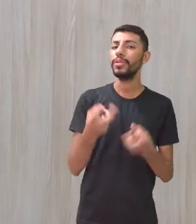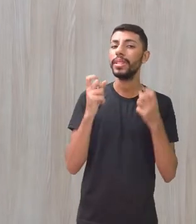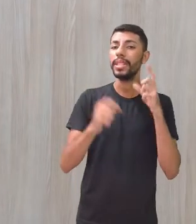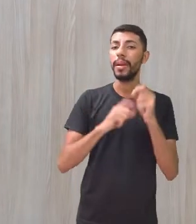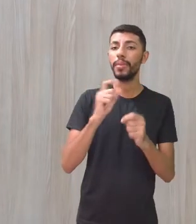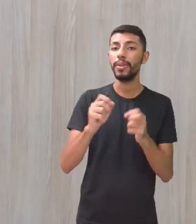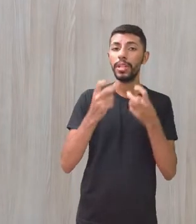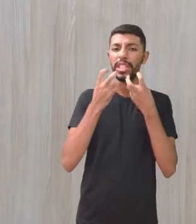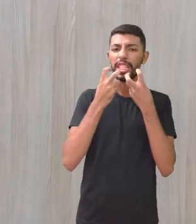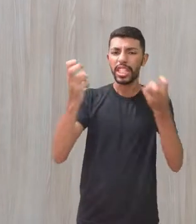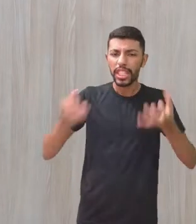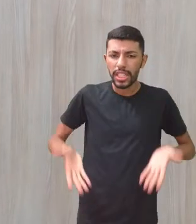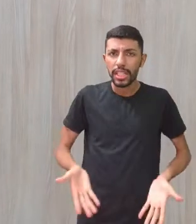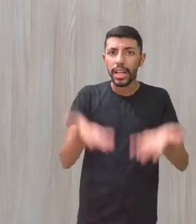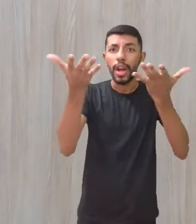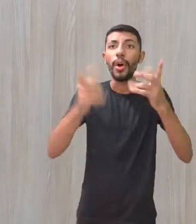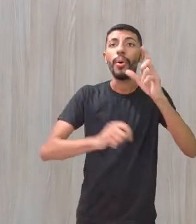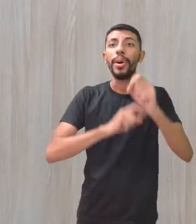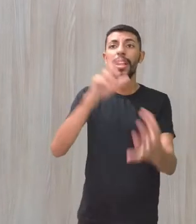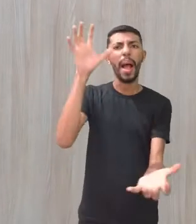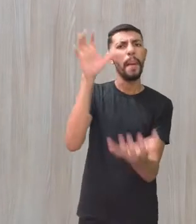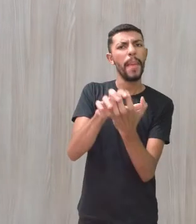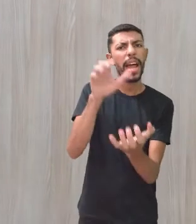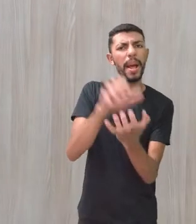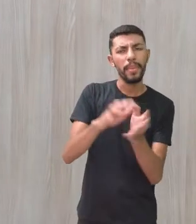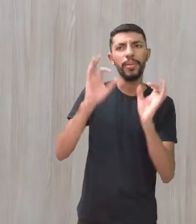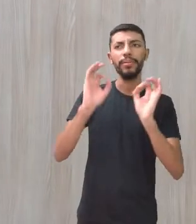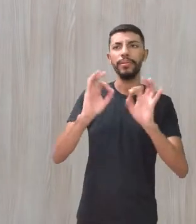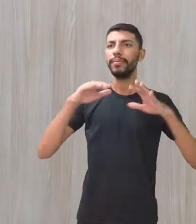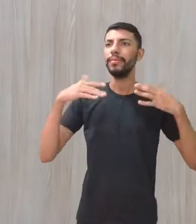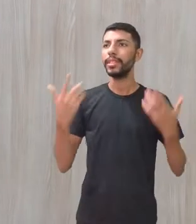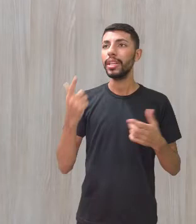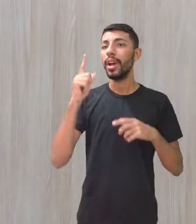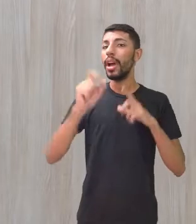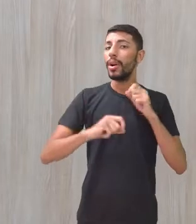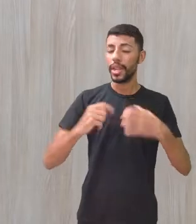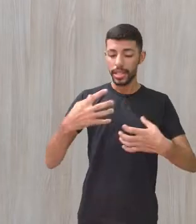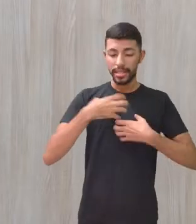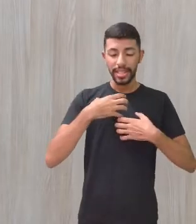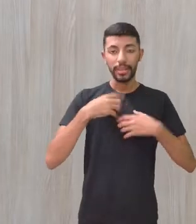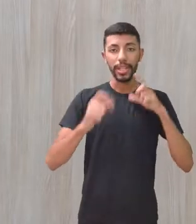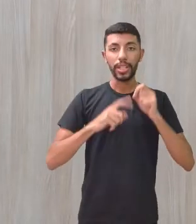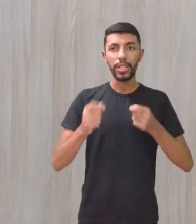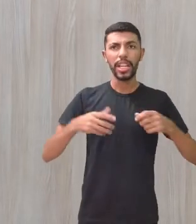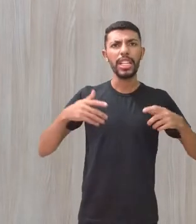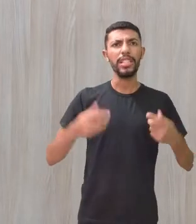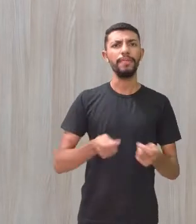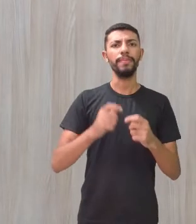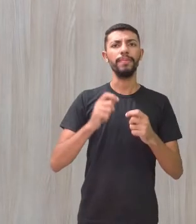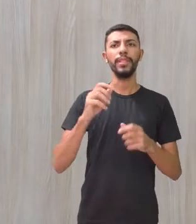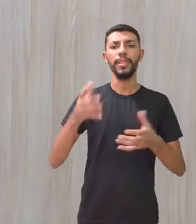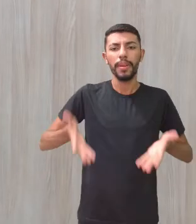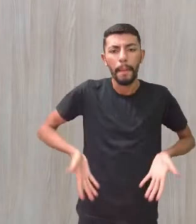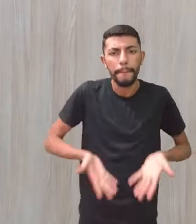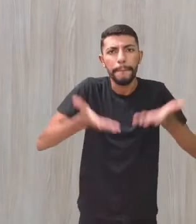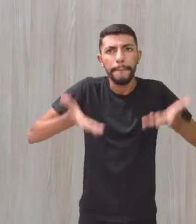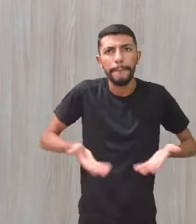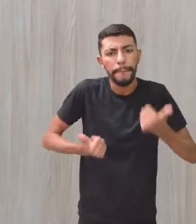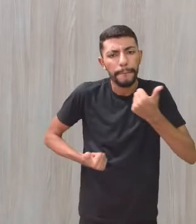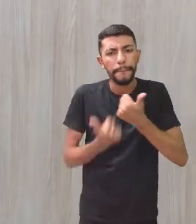da competição, de ficar animado no estádio, torcer para alguém, que o cartaz automaticamente tenta passar